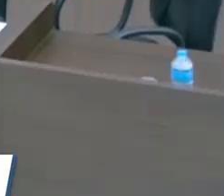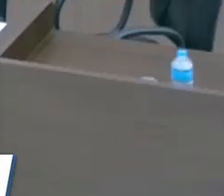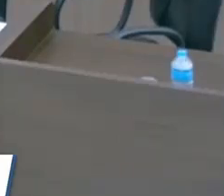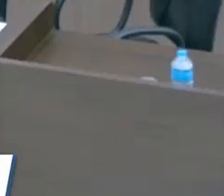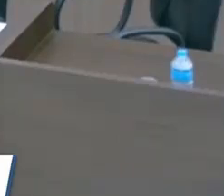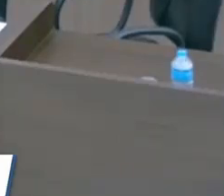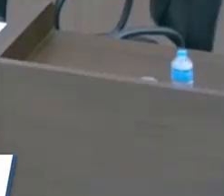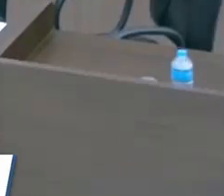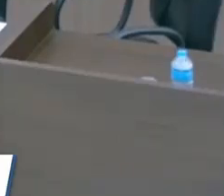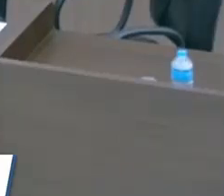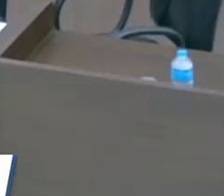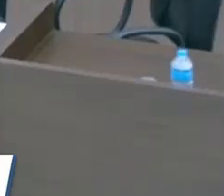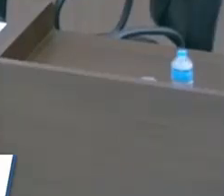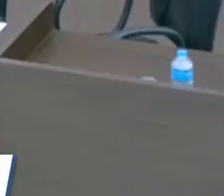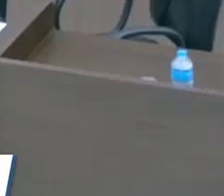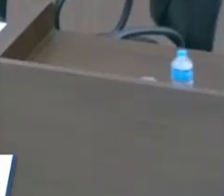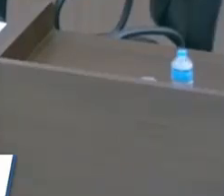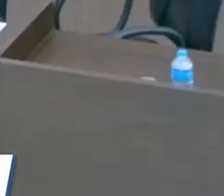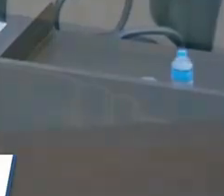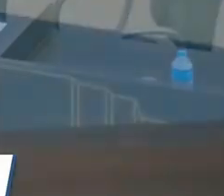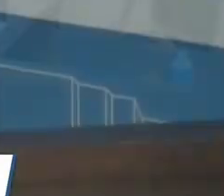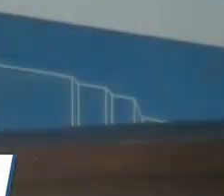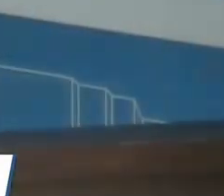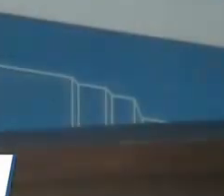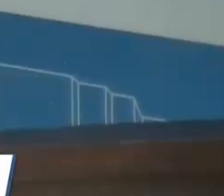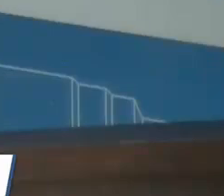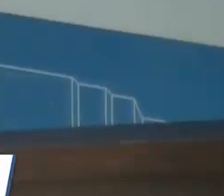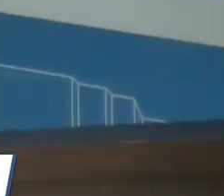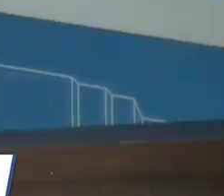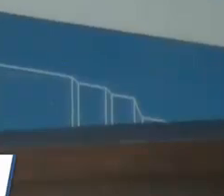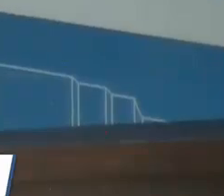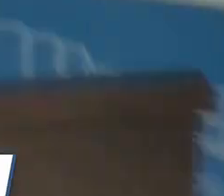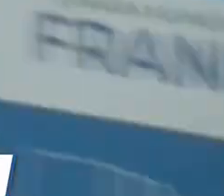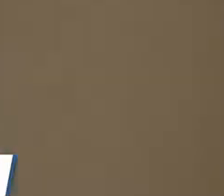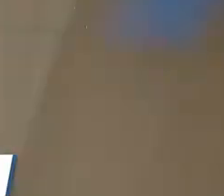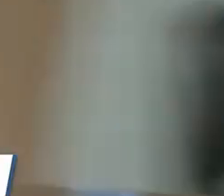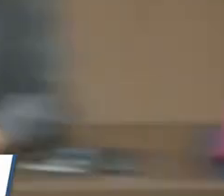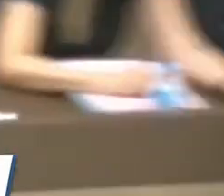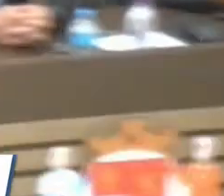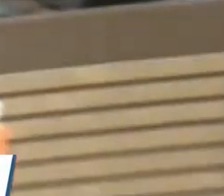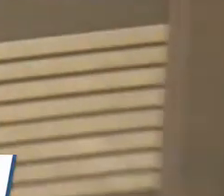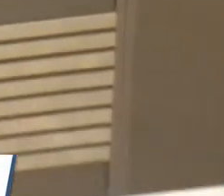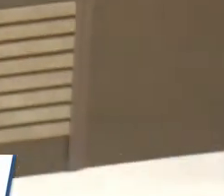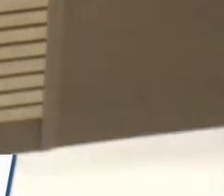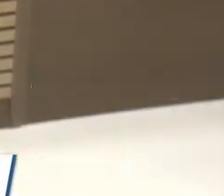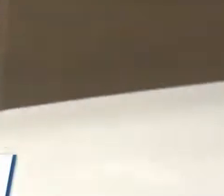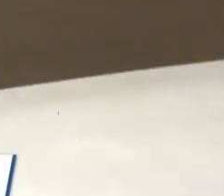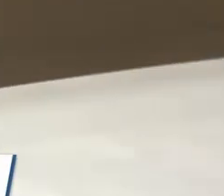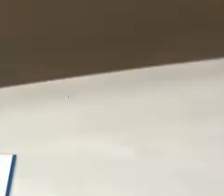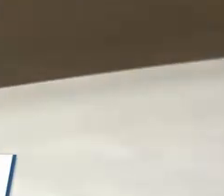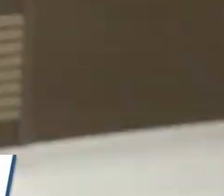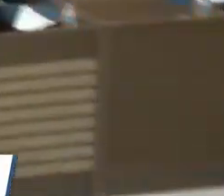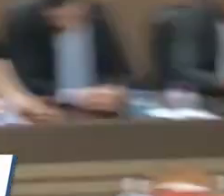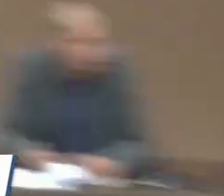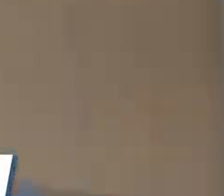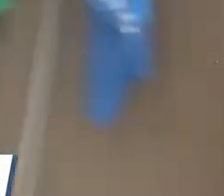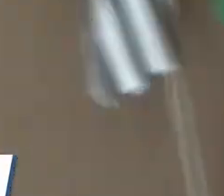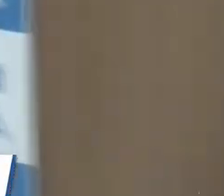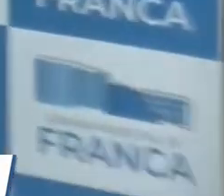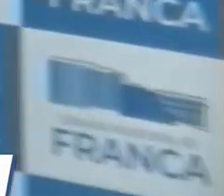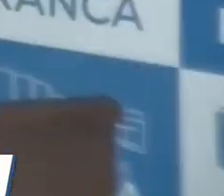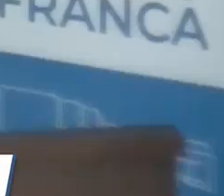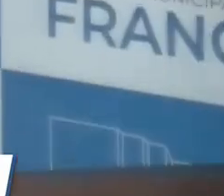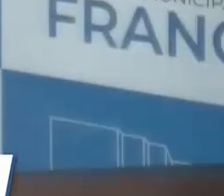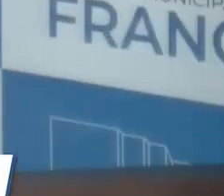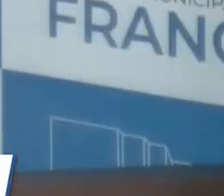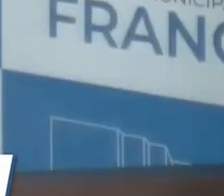Bom dia, nobres pares, bom dia público aqui presente, os internautas que